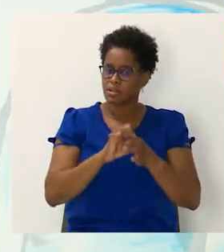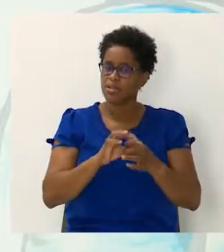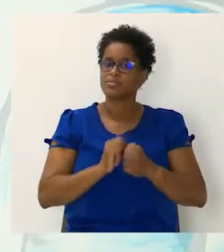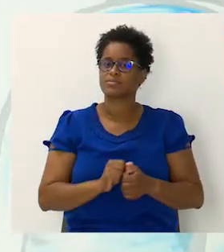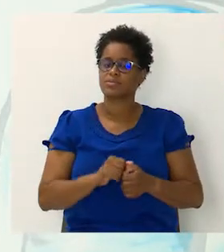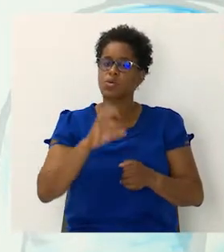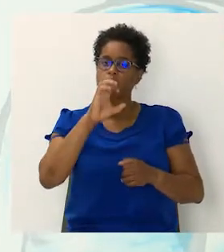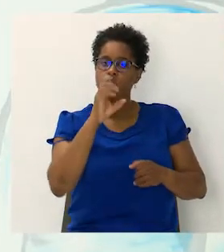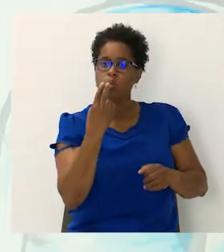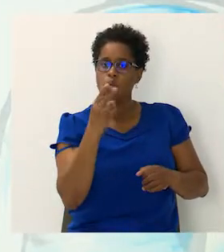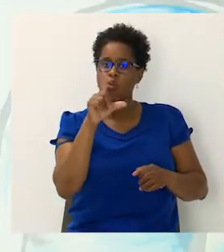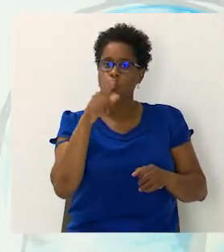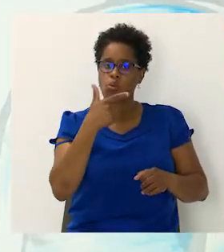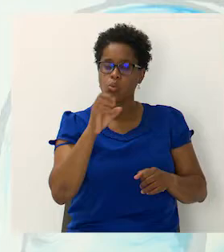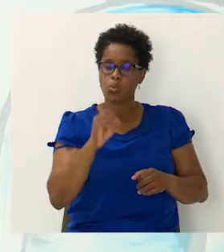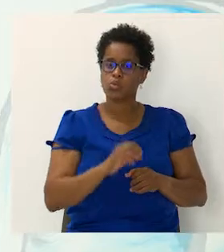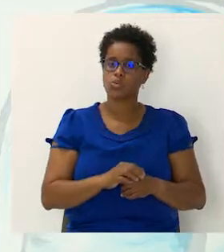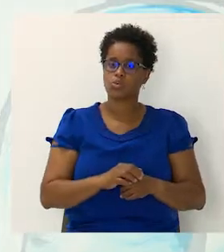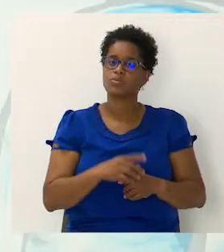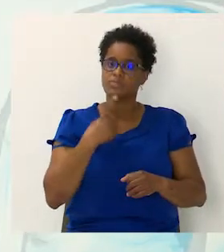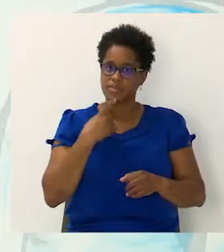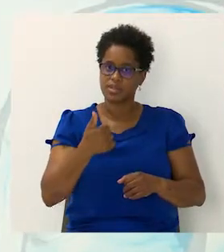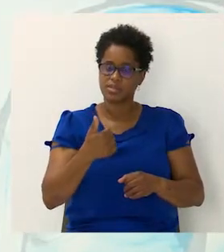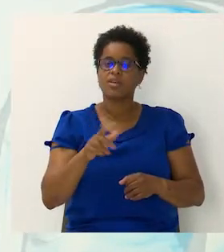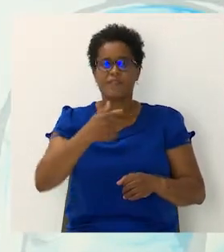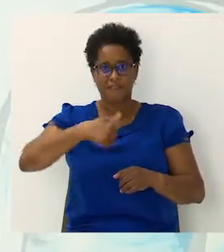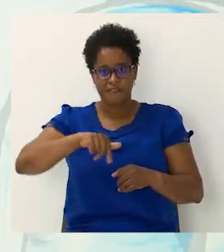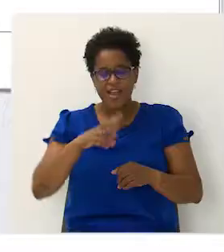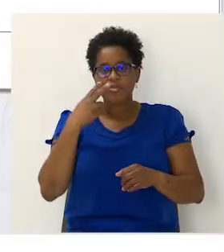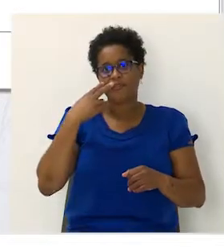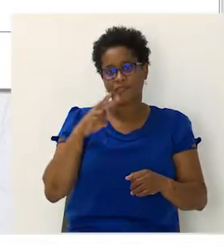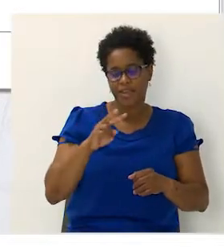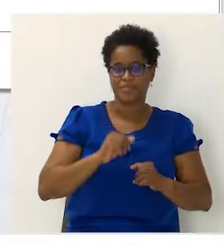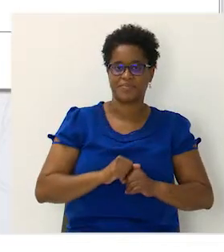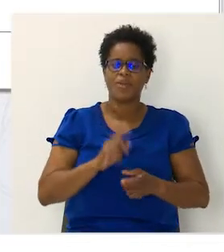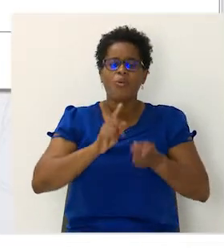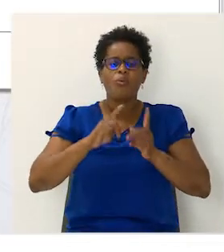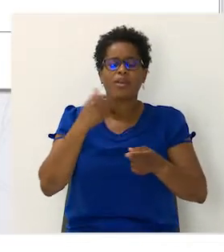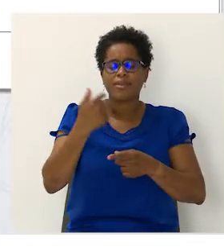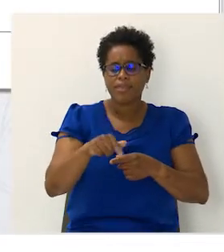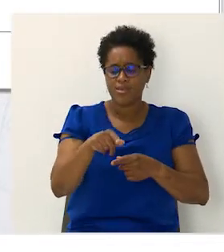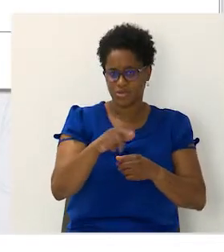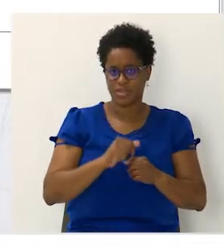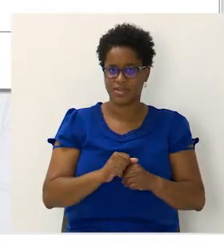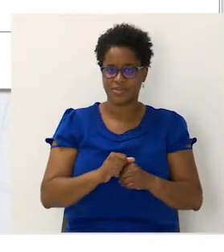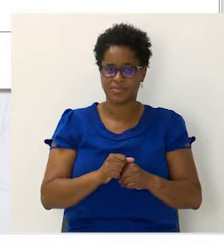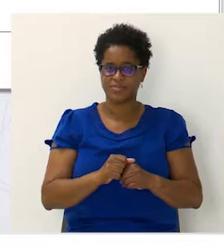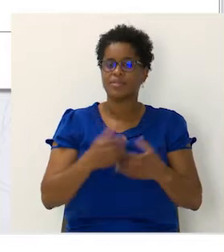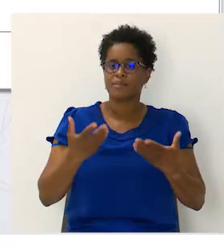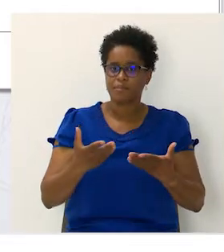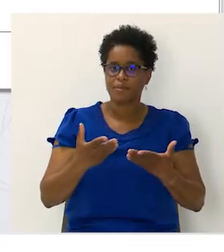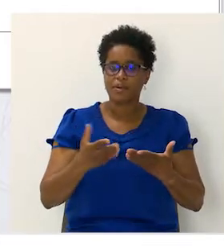com o culto. Ok? Portanto, vamos ver o que é que temos